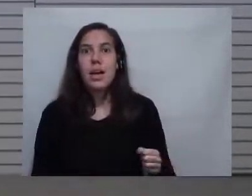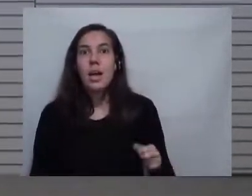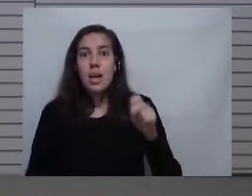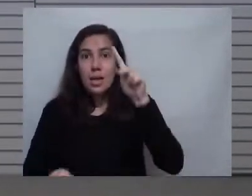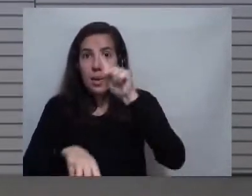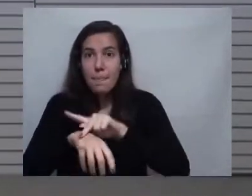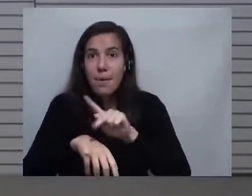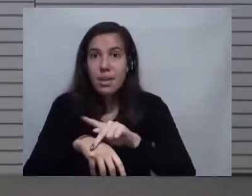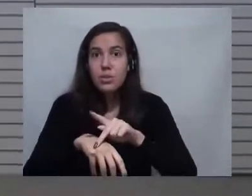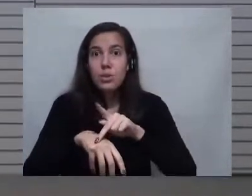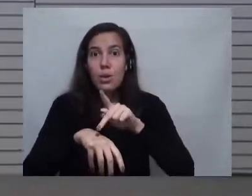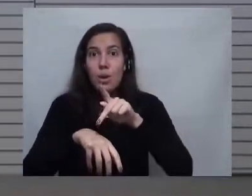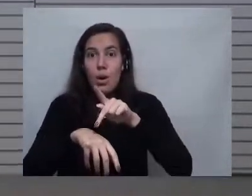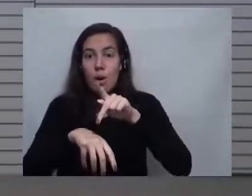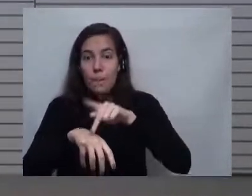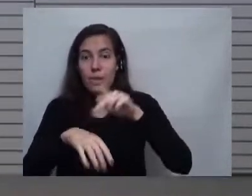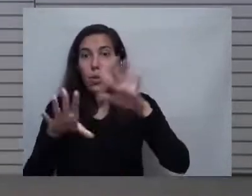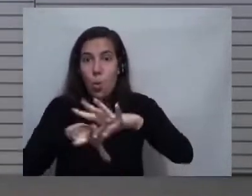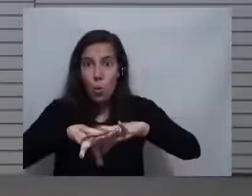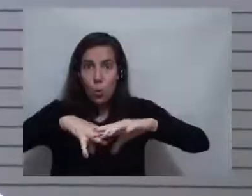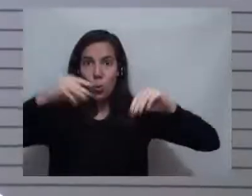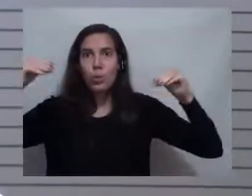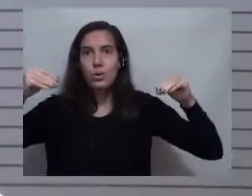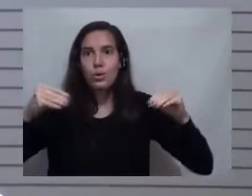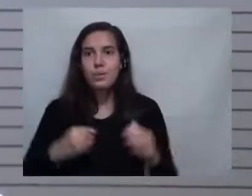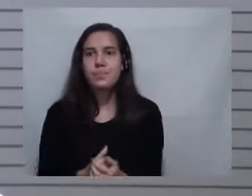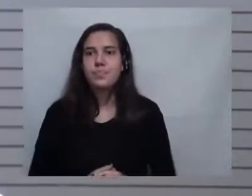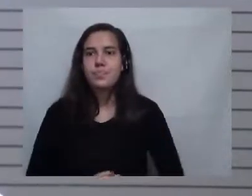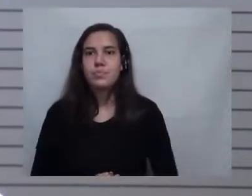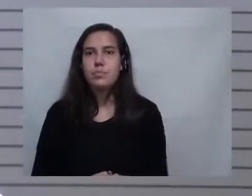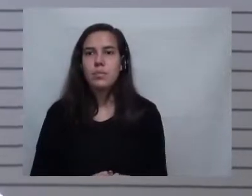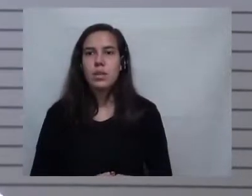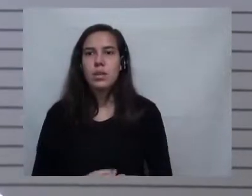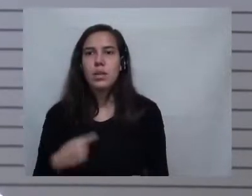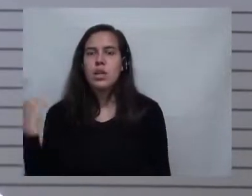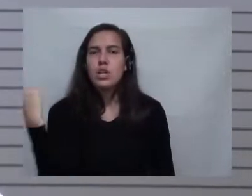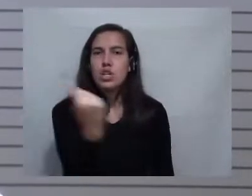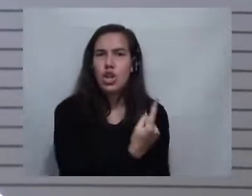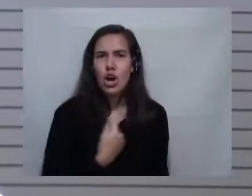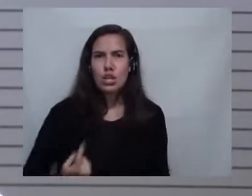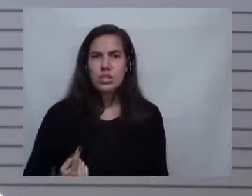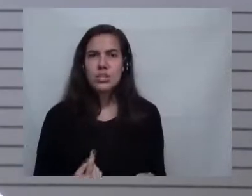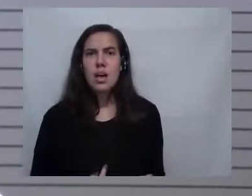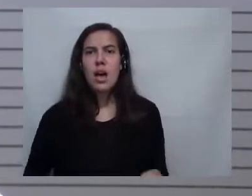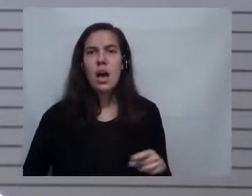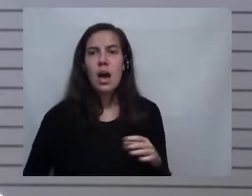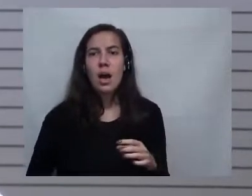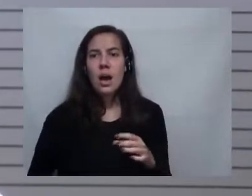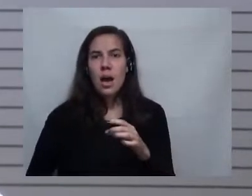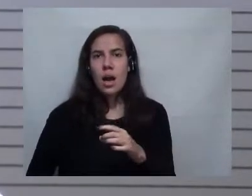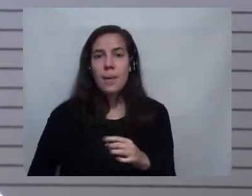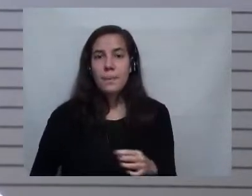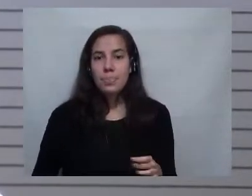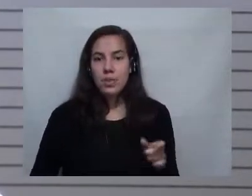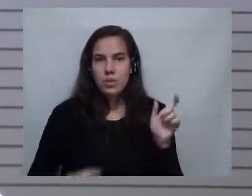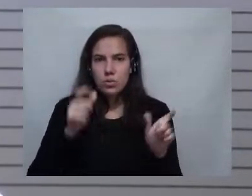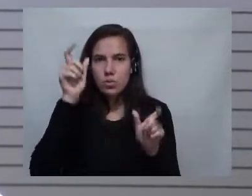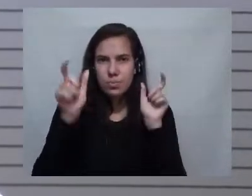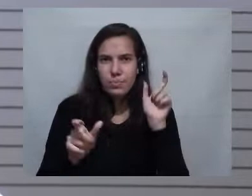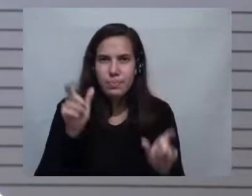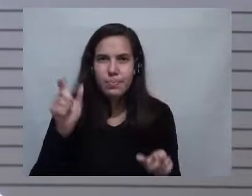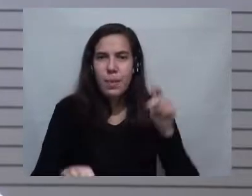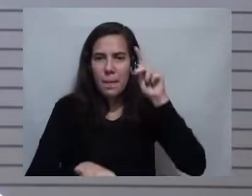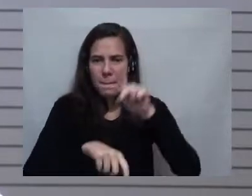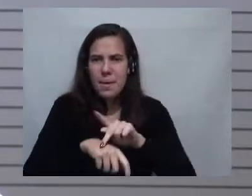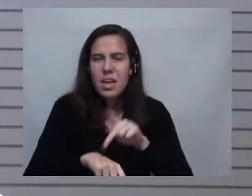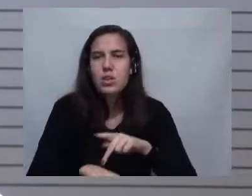do Povo de Deus porque 11 homens acuados com medo não poderiam fazer o evangelho espalhar para todo